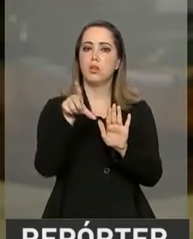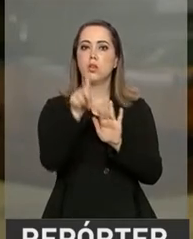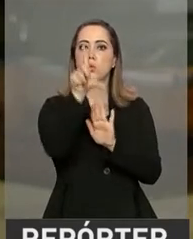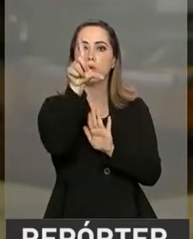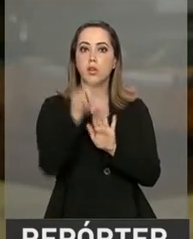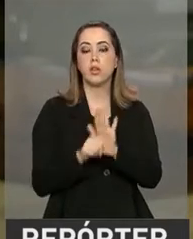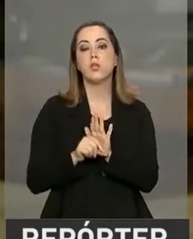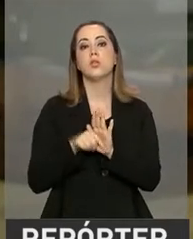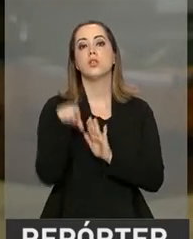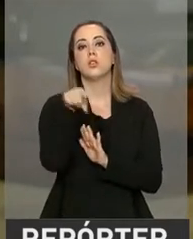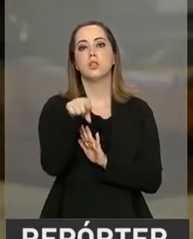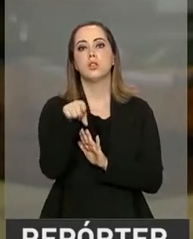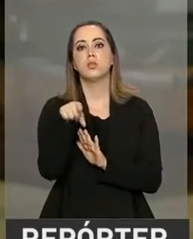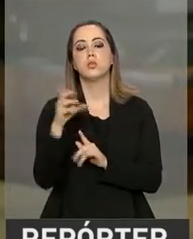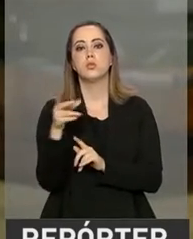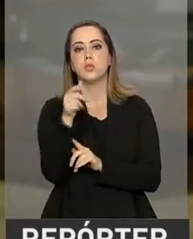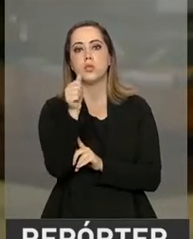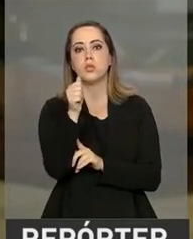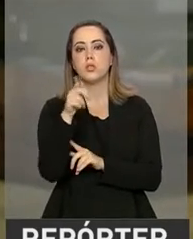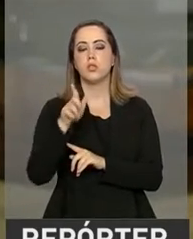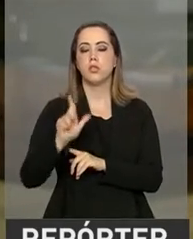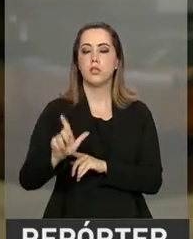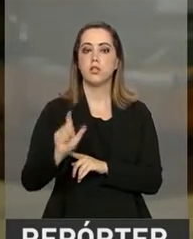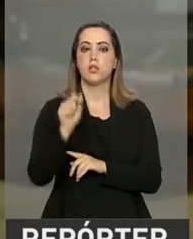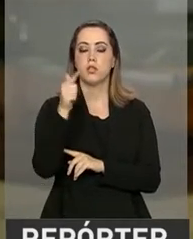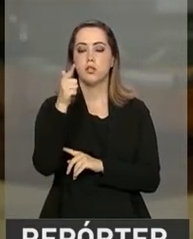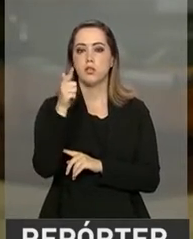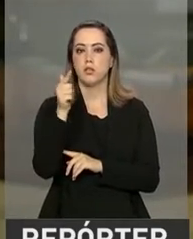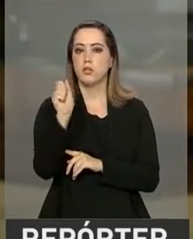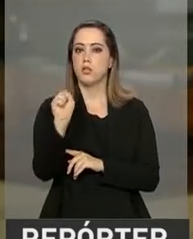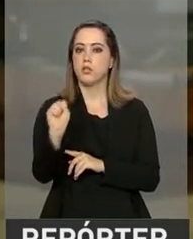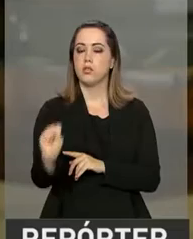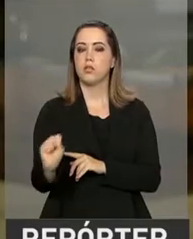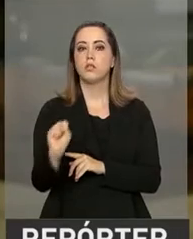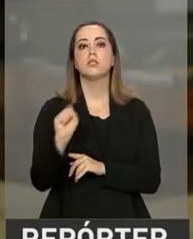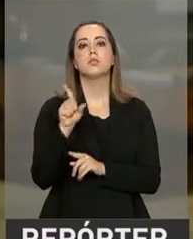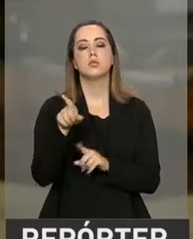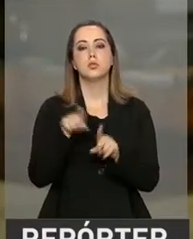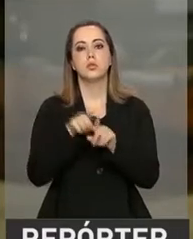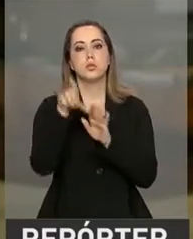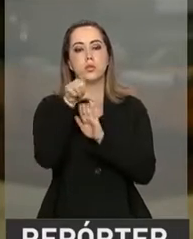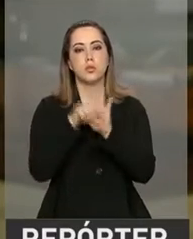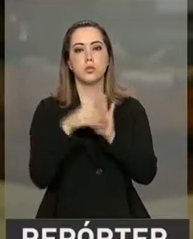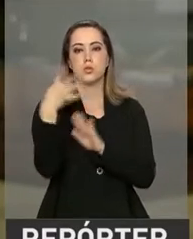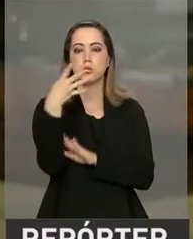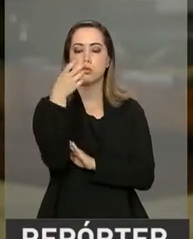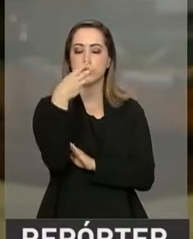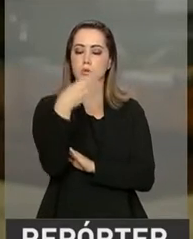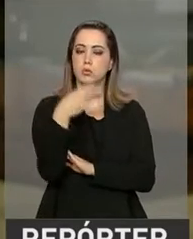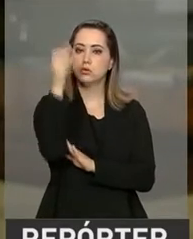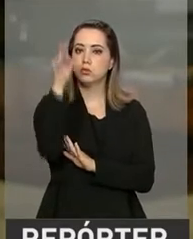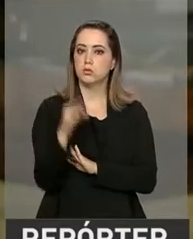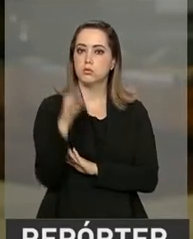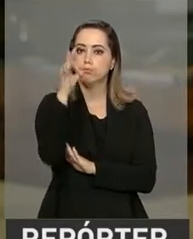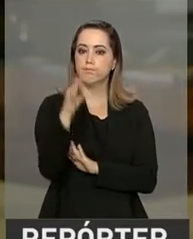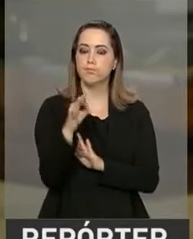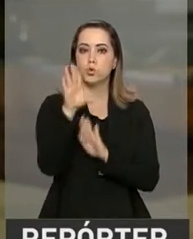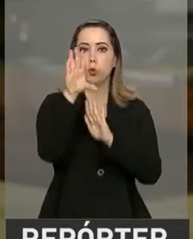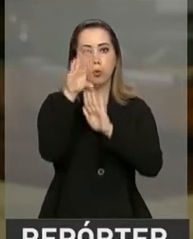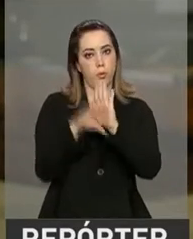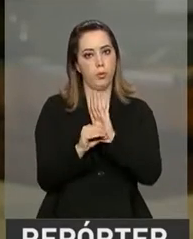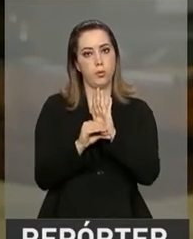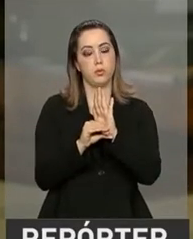de efeito estufa na atmosfera até 2030 em 43% isso considerando as emissões